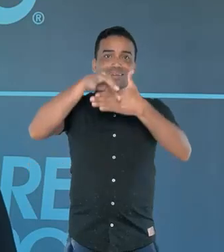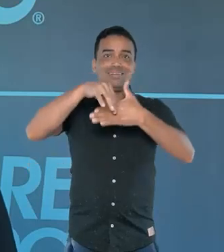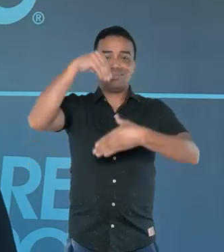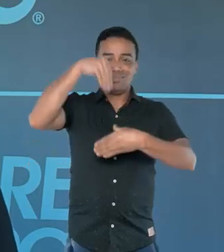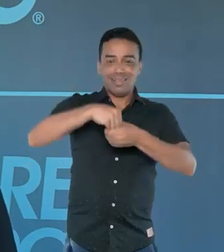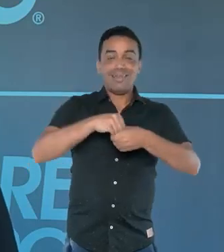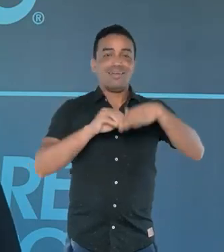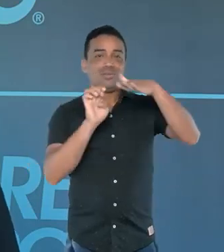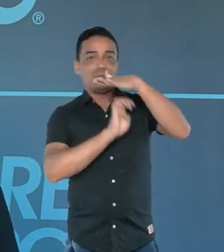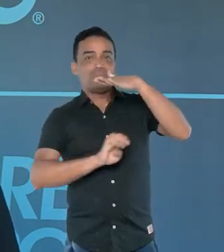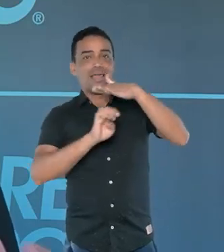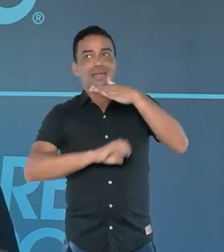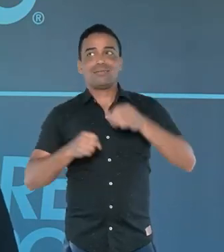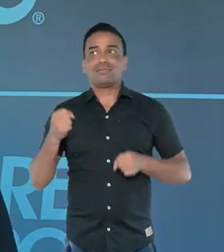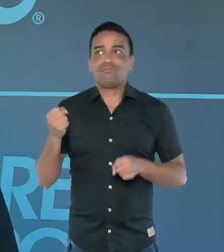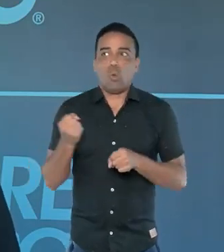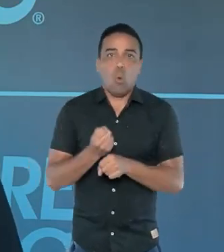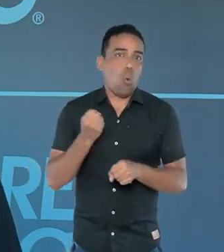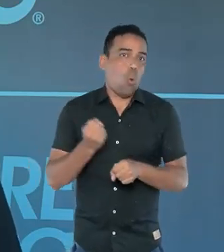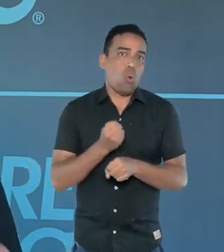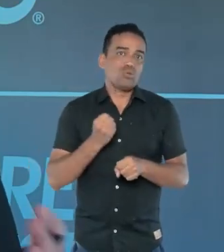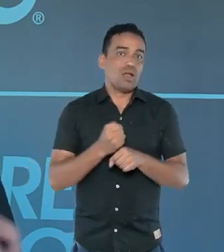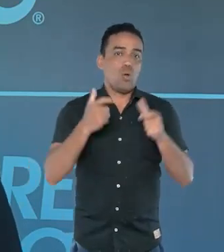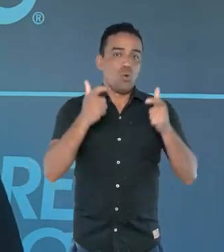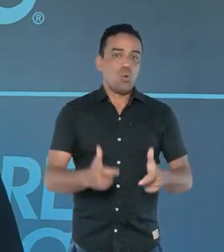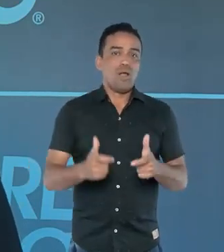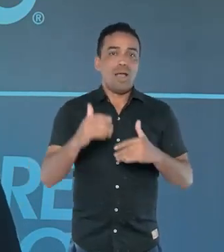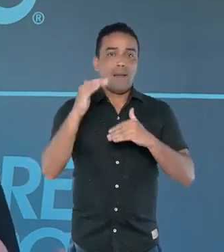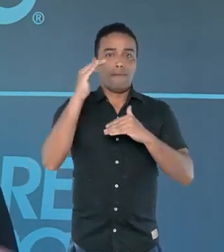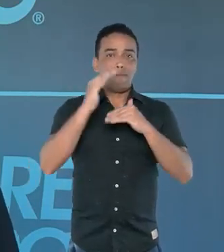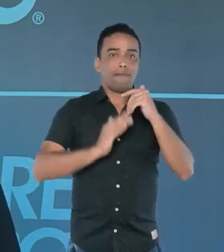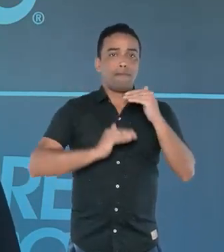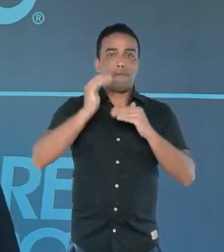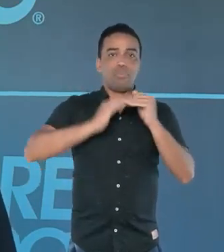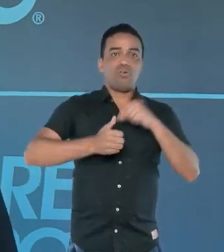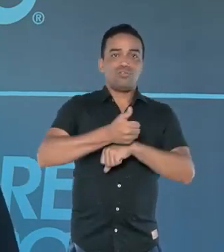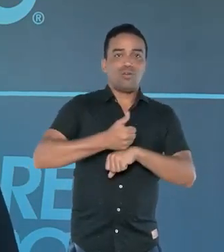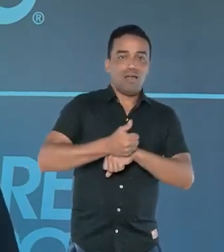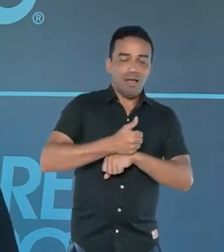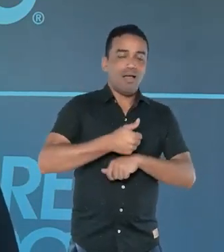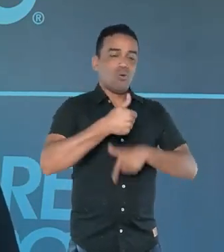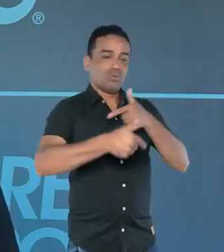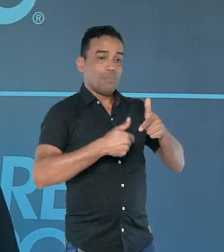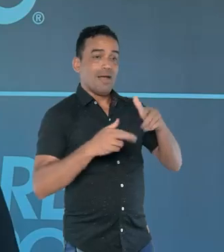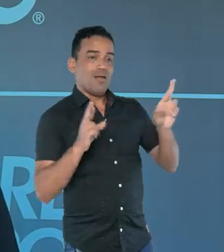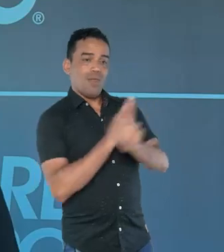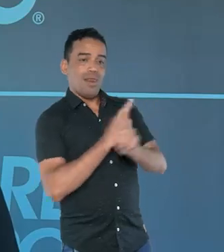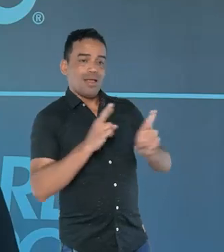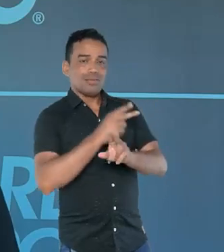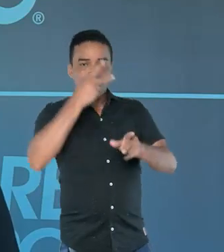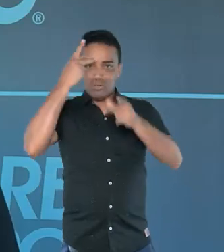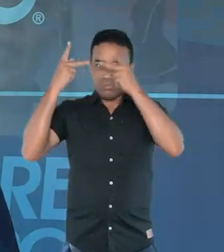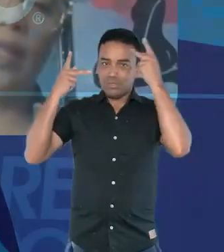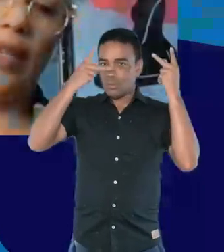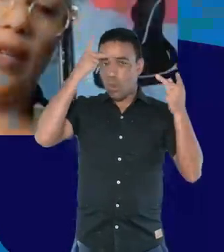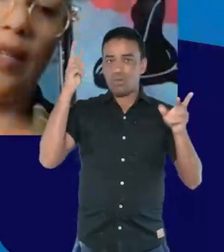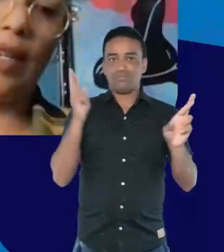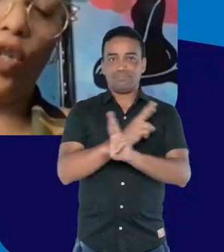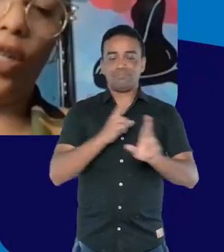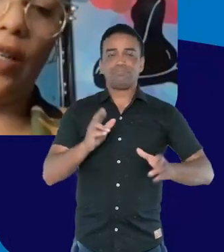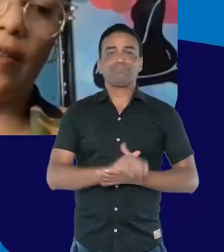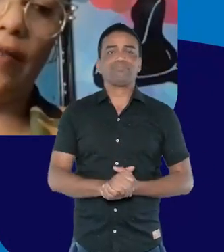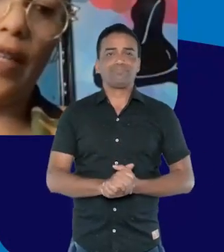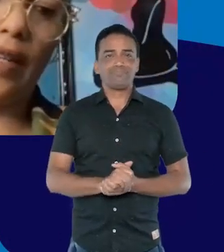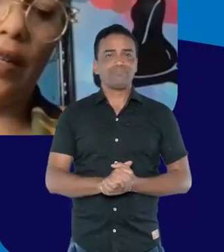para essa construção no ambiente de trabalho, na relação entre as pessoas. Sankofa como